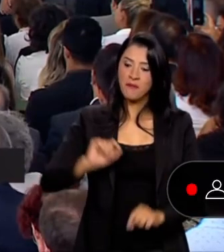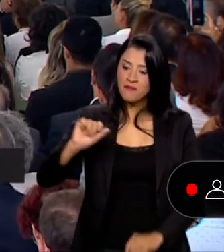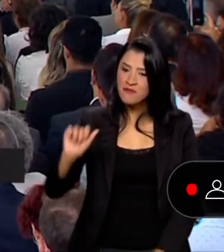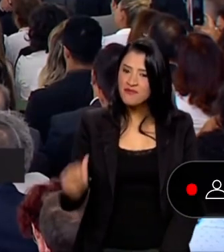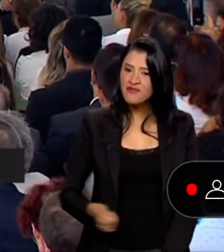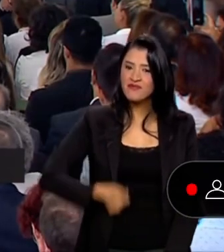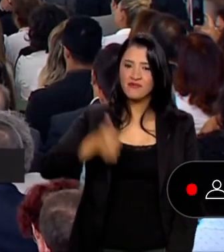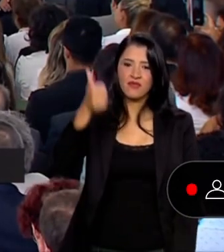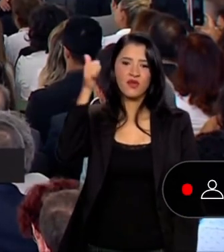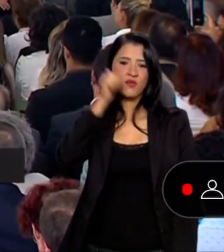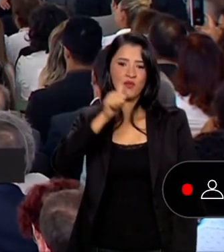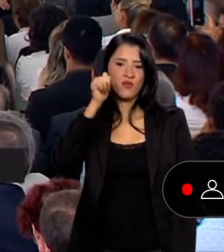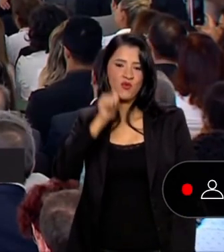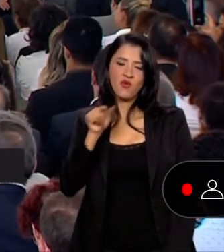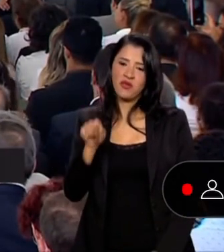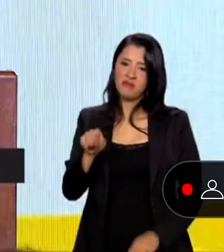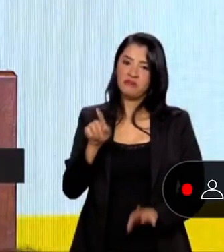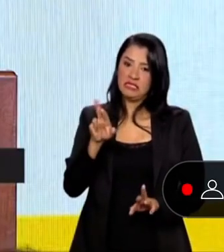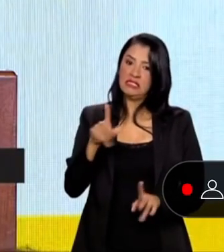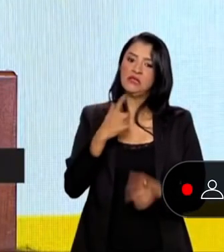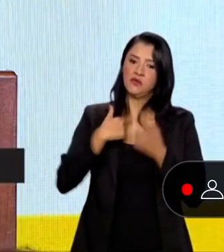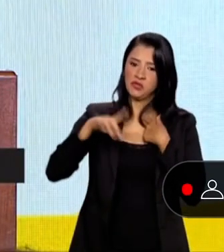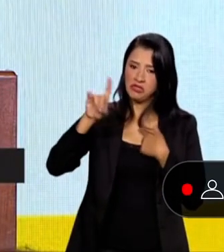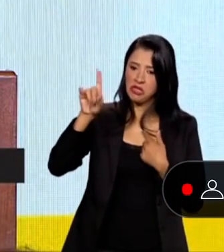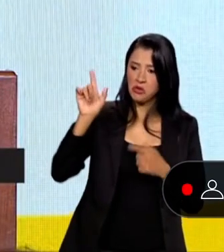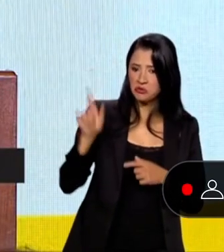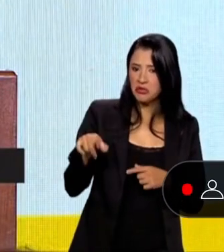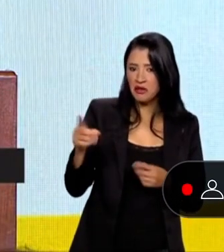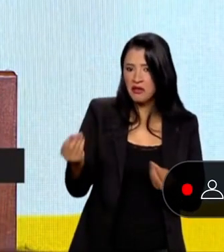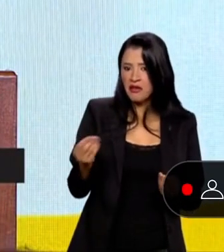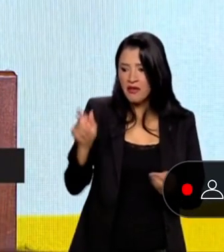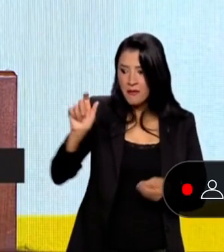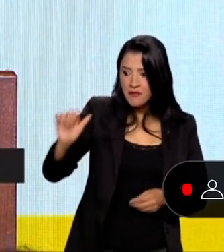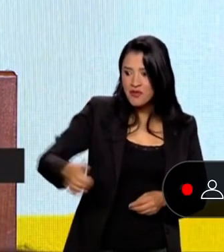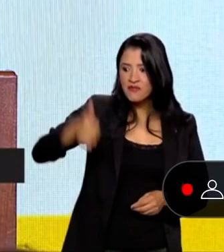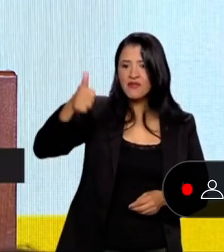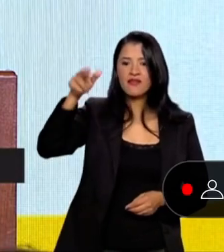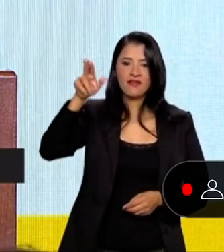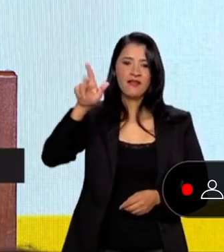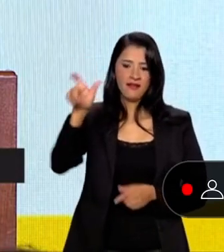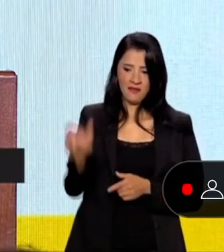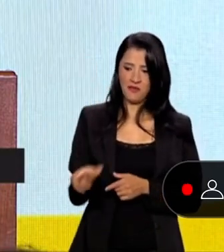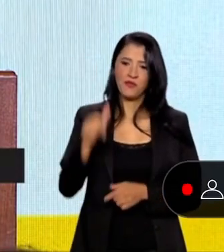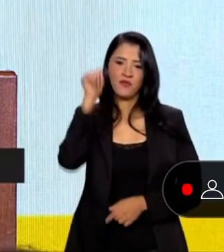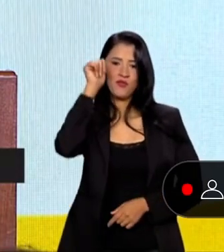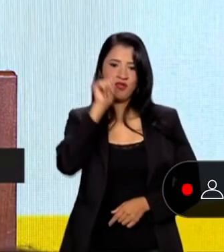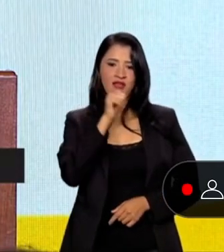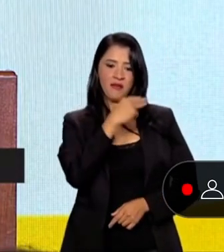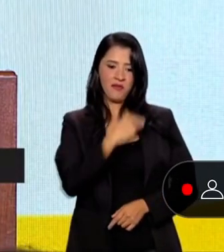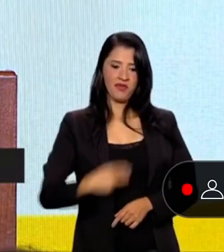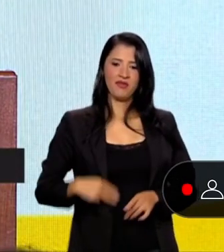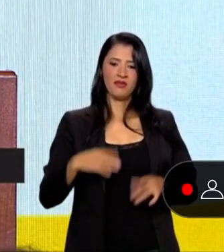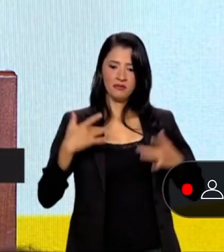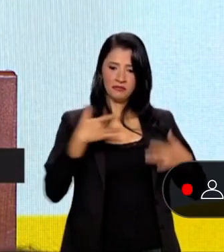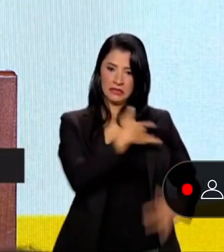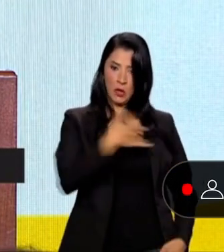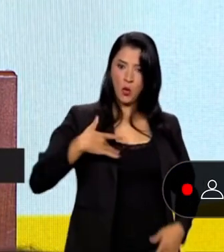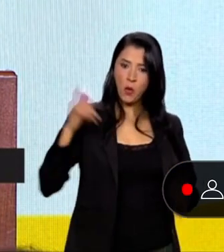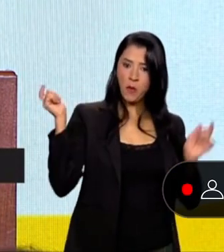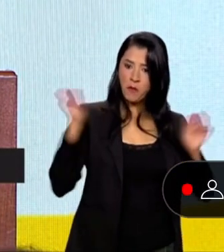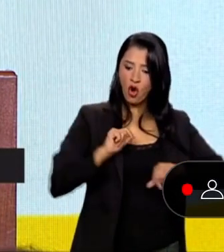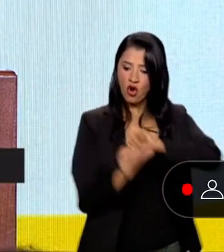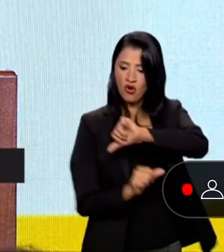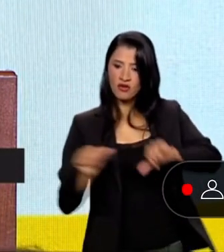mulher, quem sabe se Deus quiser, a primeira mulher ministra da saúde pode se transformar